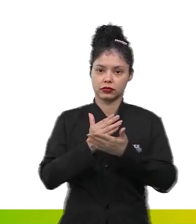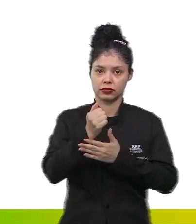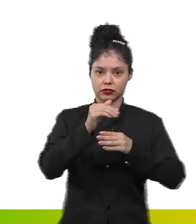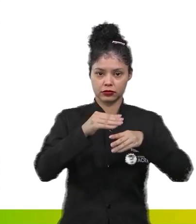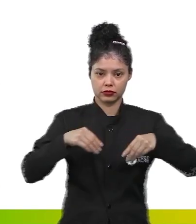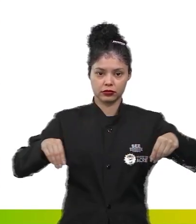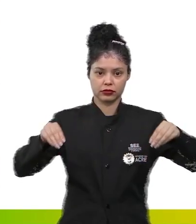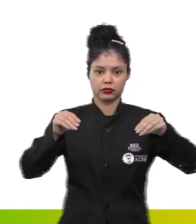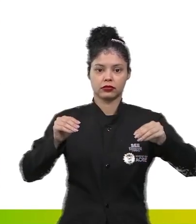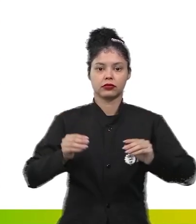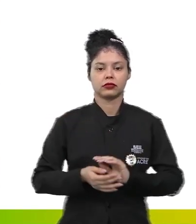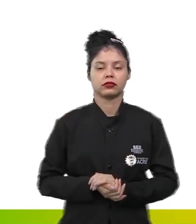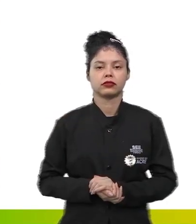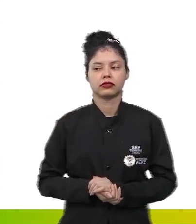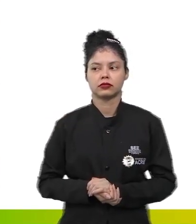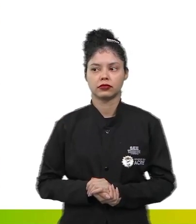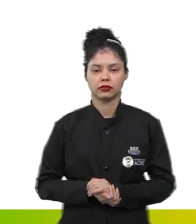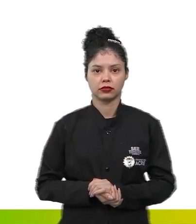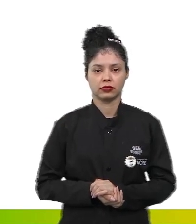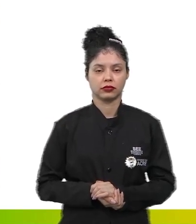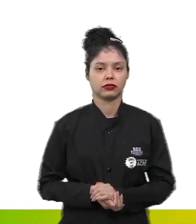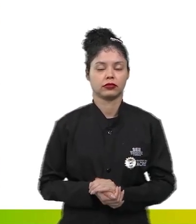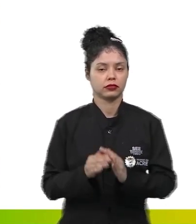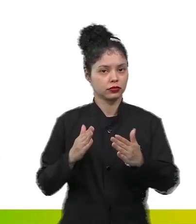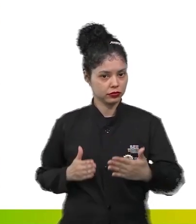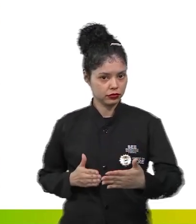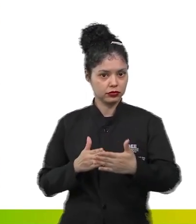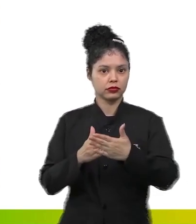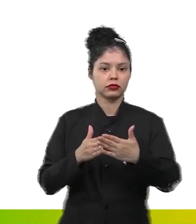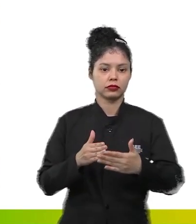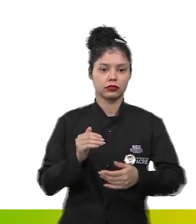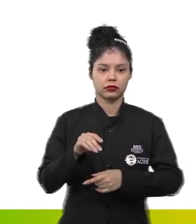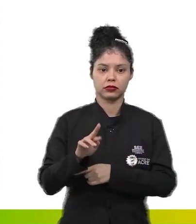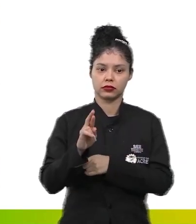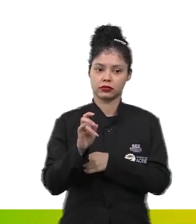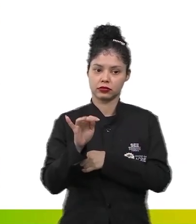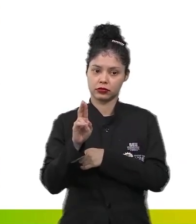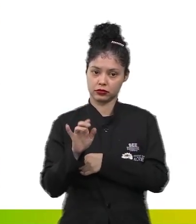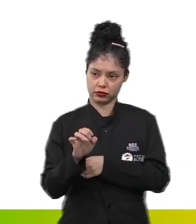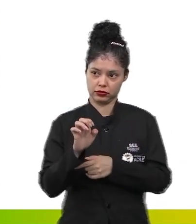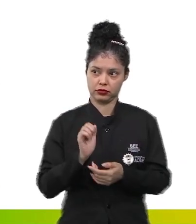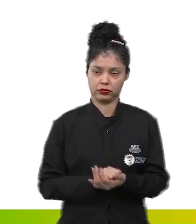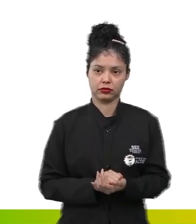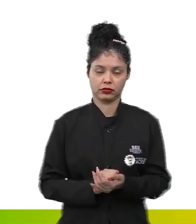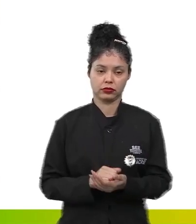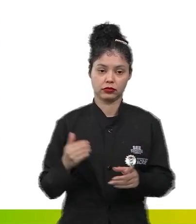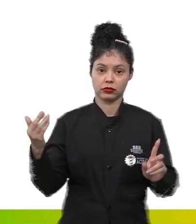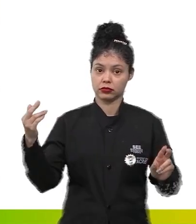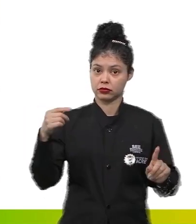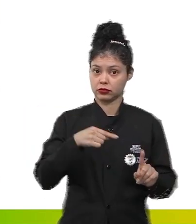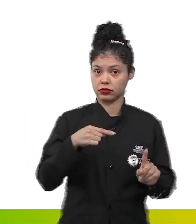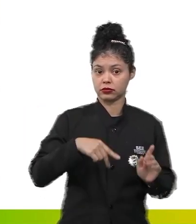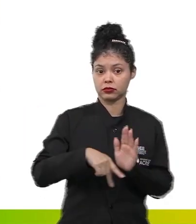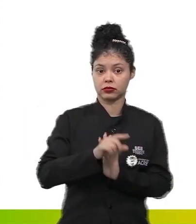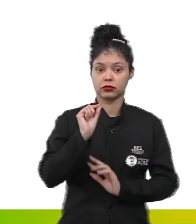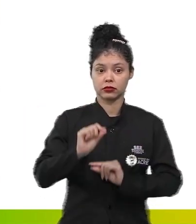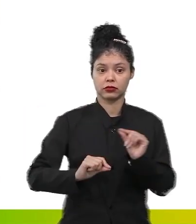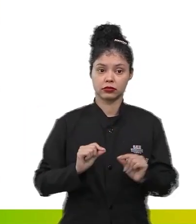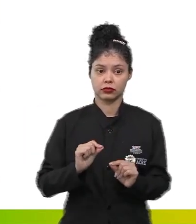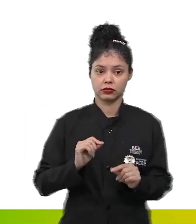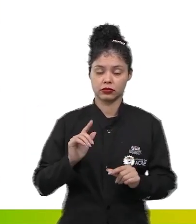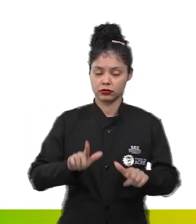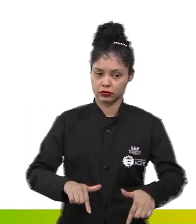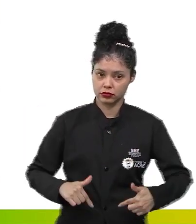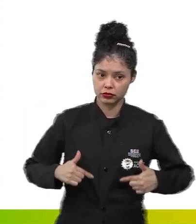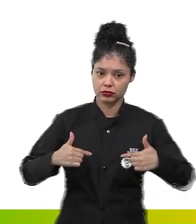terra. Então, os empates em Xapuri referem-se a um método de